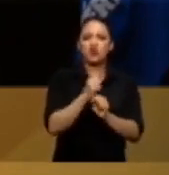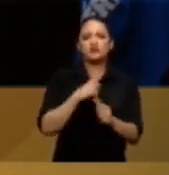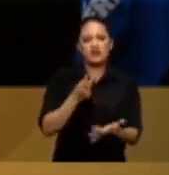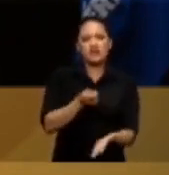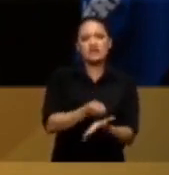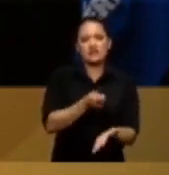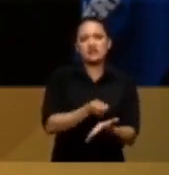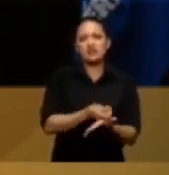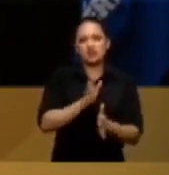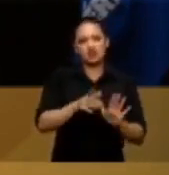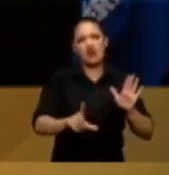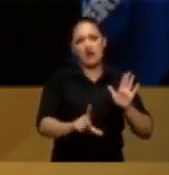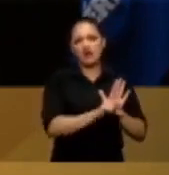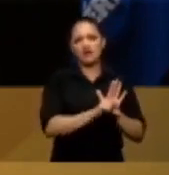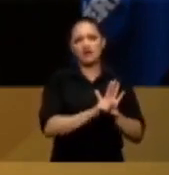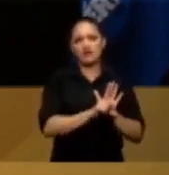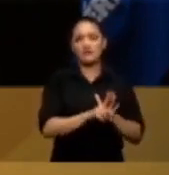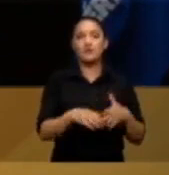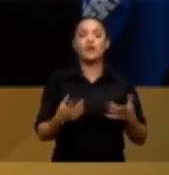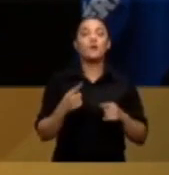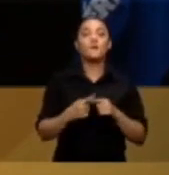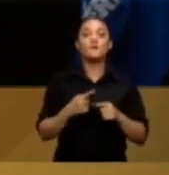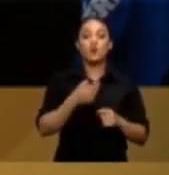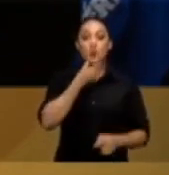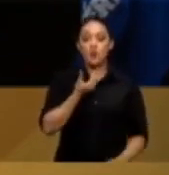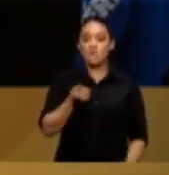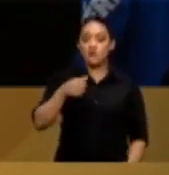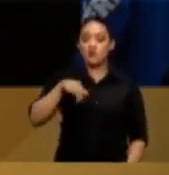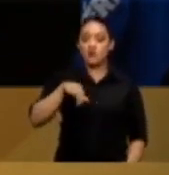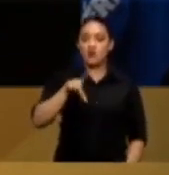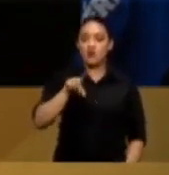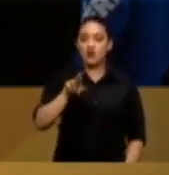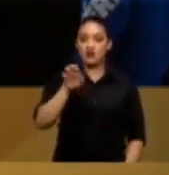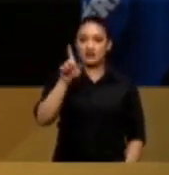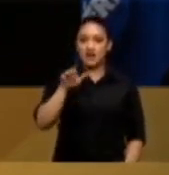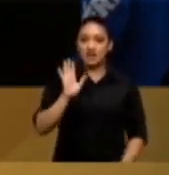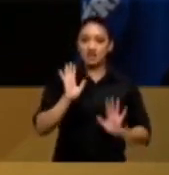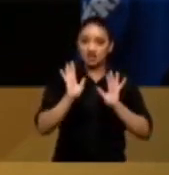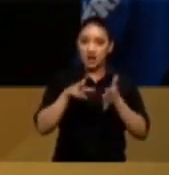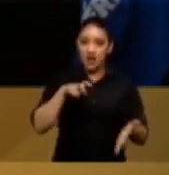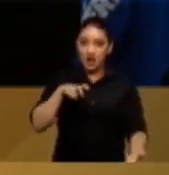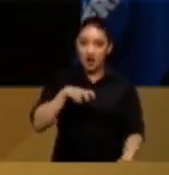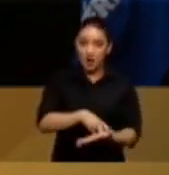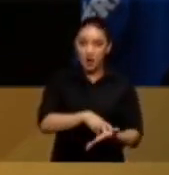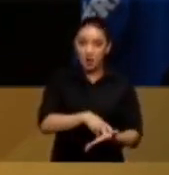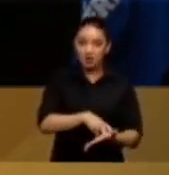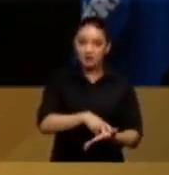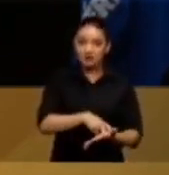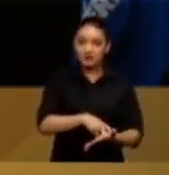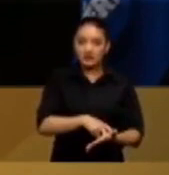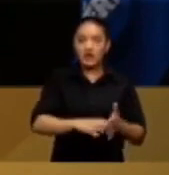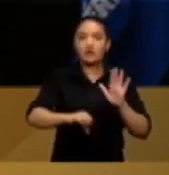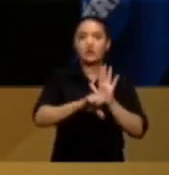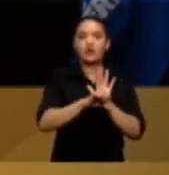legislador. Isso porque André Oliveira Macedo foi condenado pela prática dos delitos de